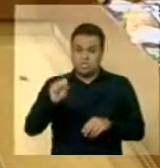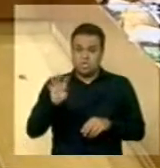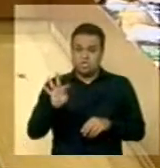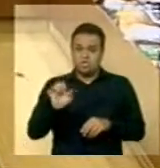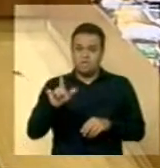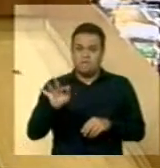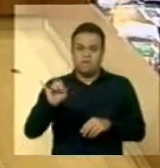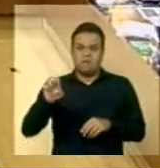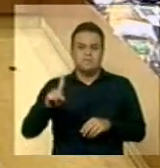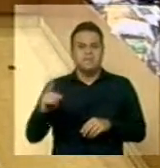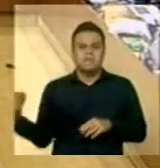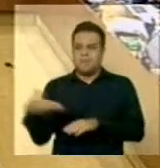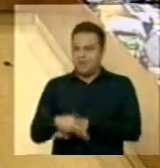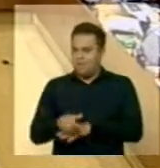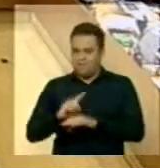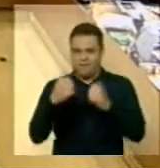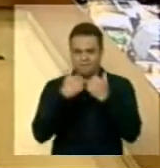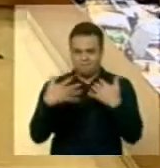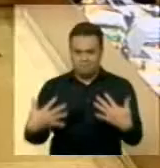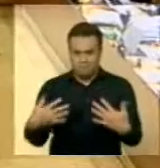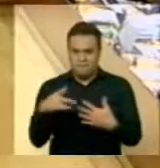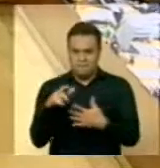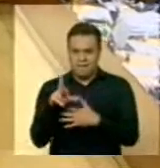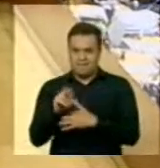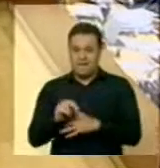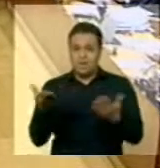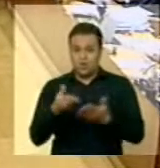Federal, não participará da sessão plenária de hoje,